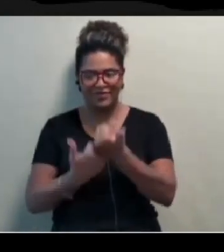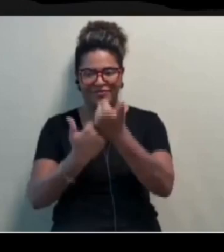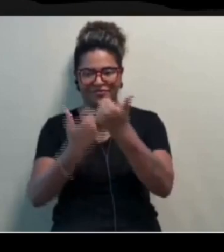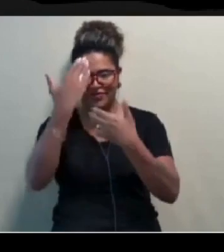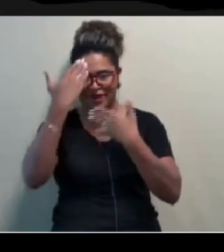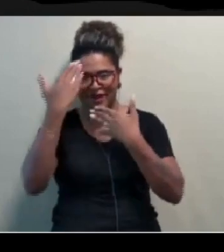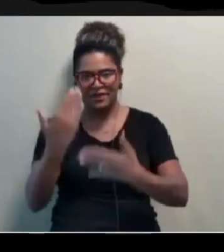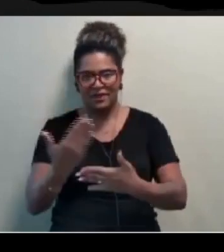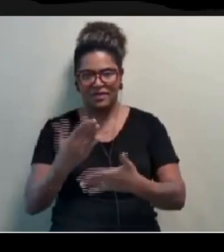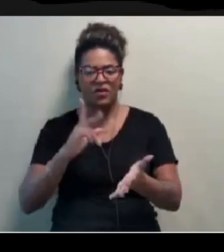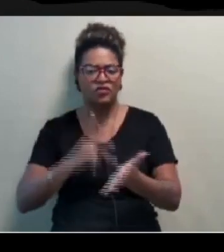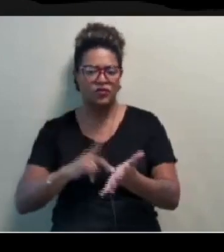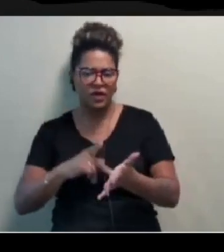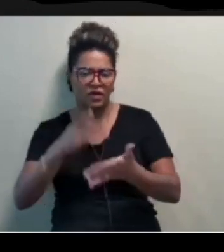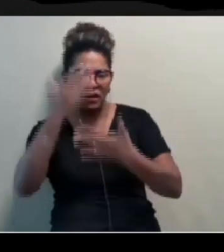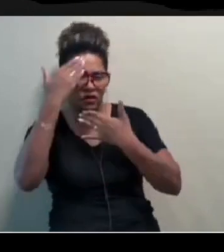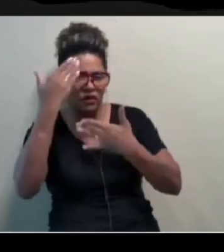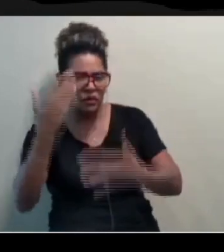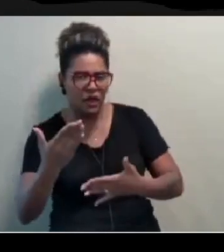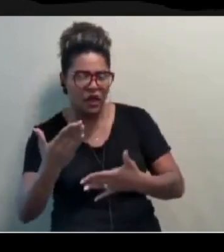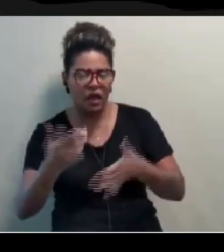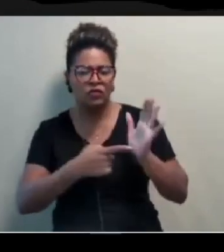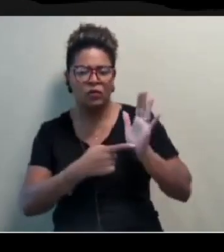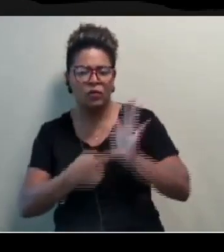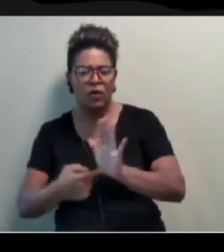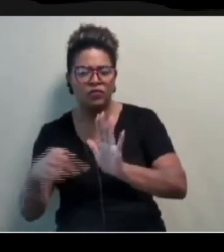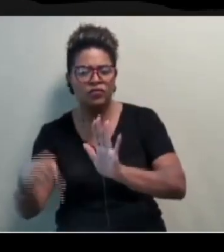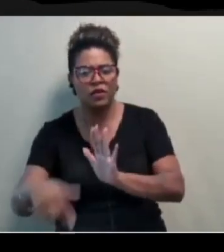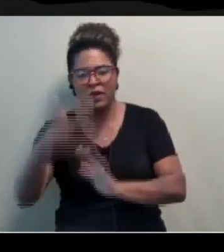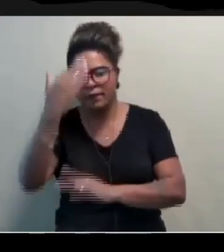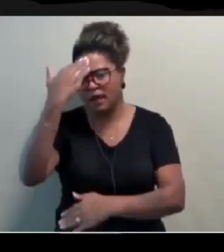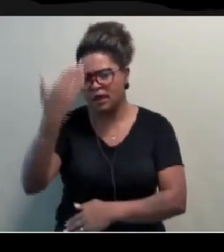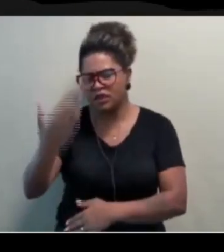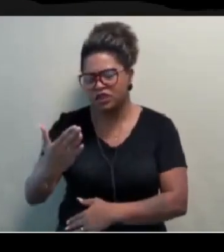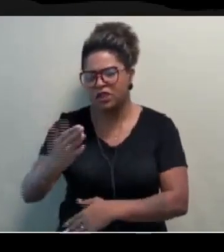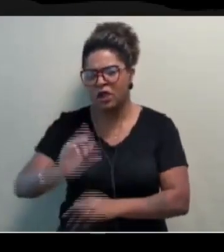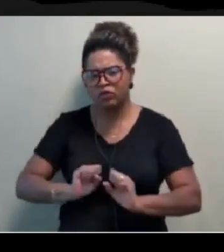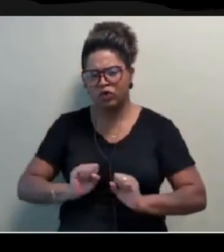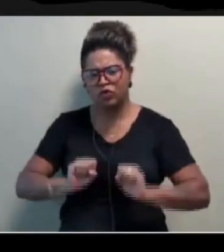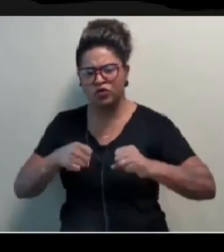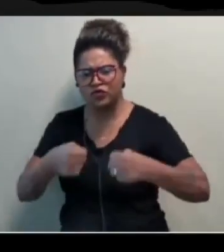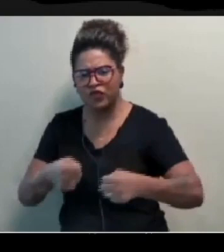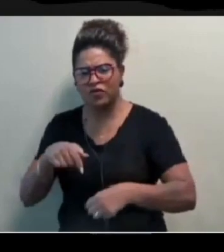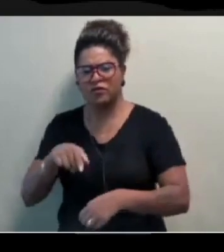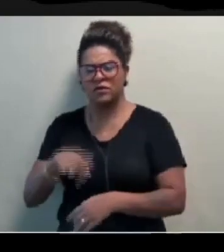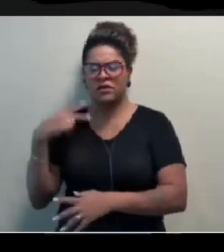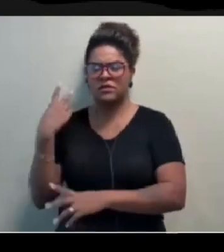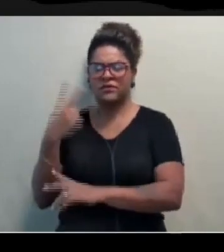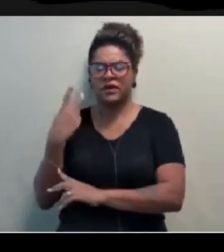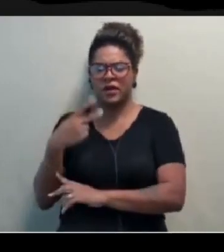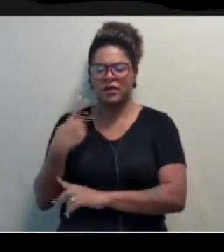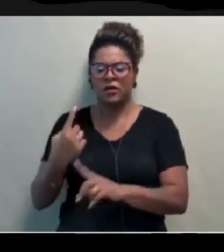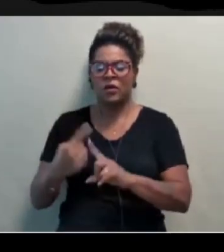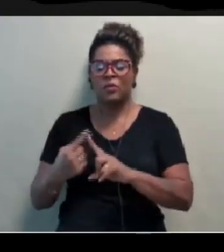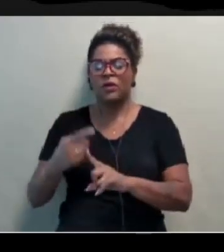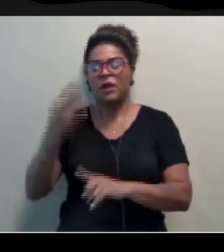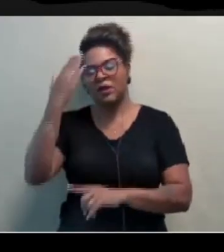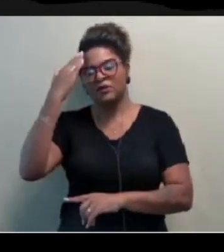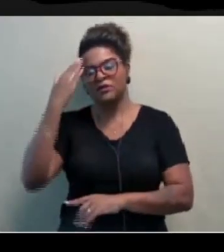membros. Eu quero expressar aqui a minha gratidão pelo empenho deste vereador. Porque eu sei que você é um anjo enviado